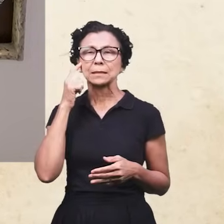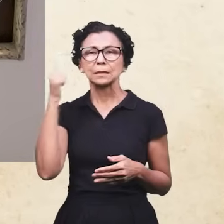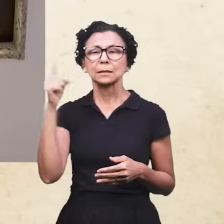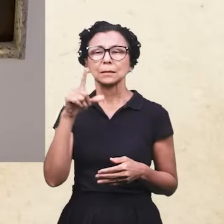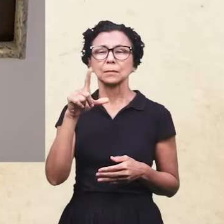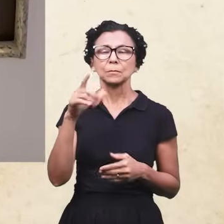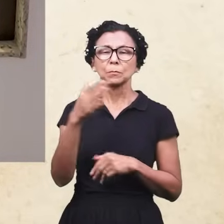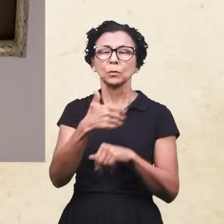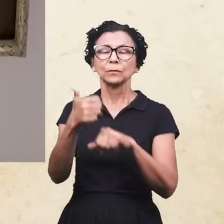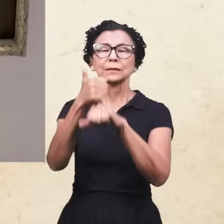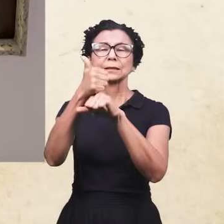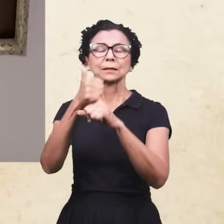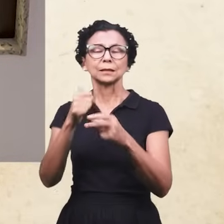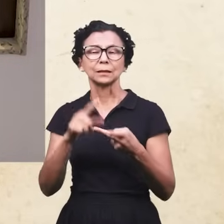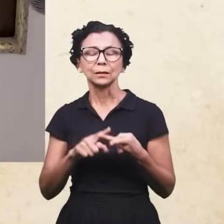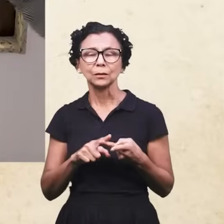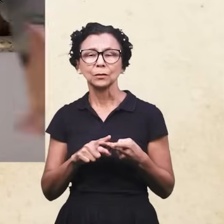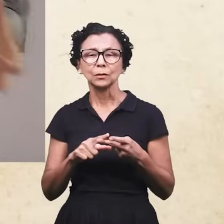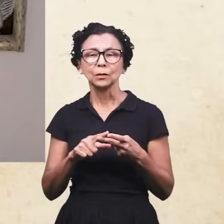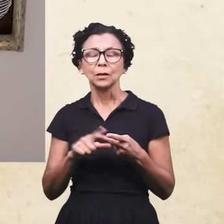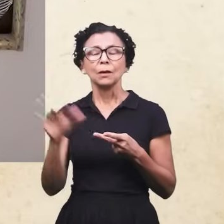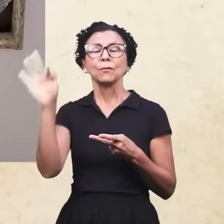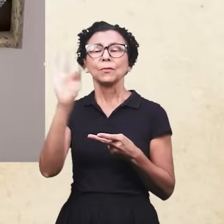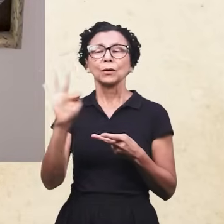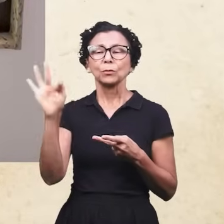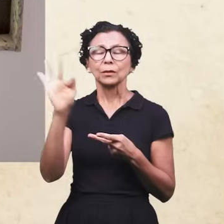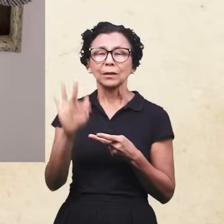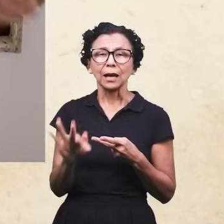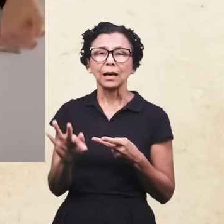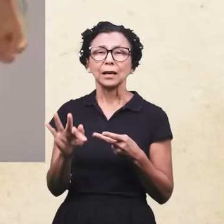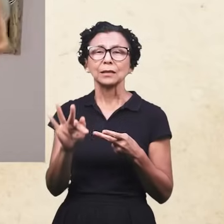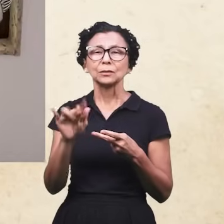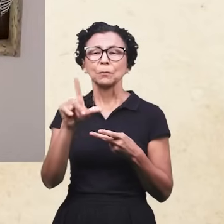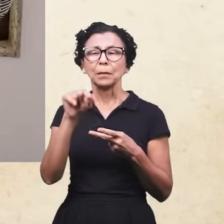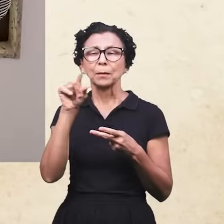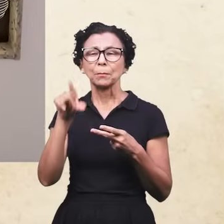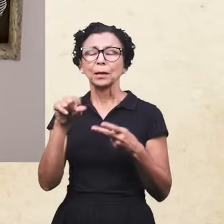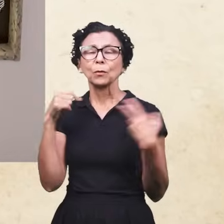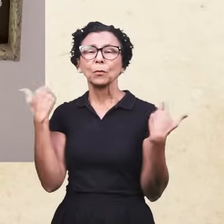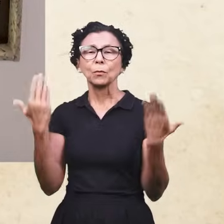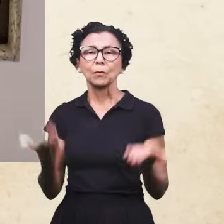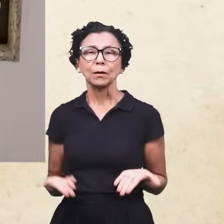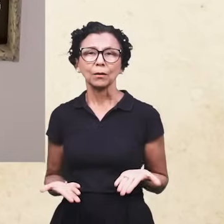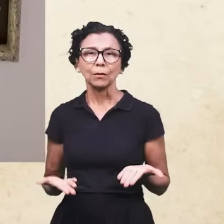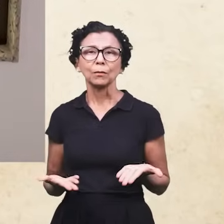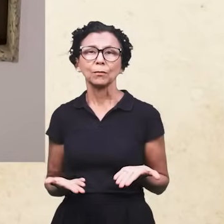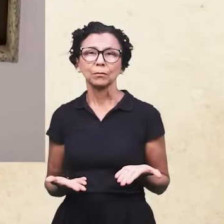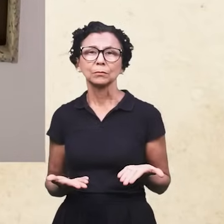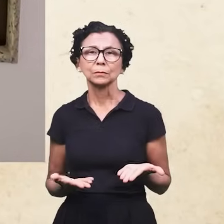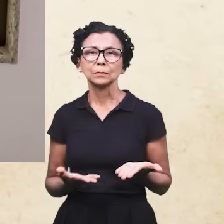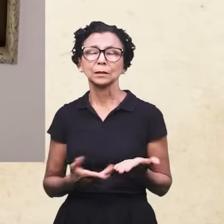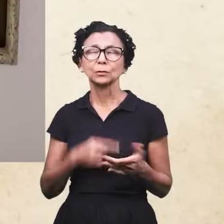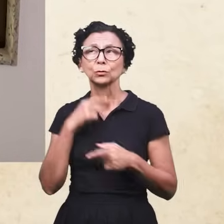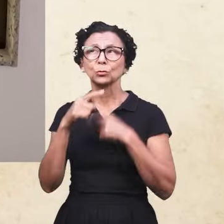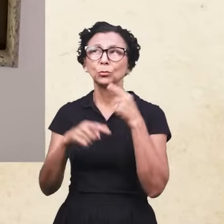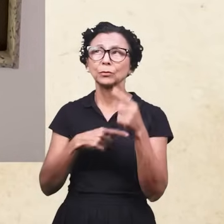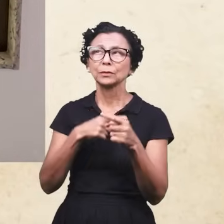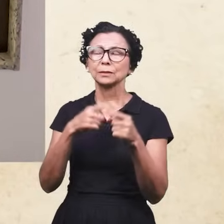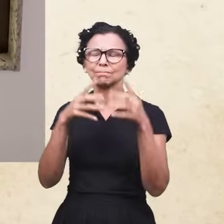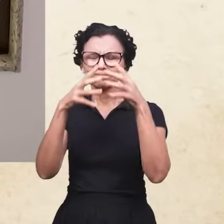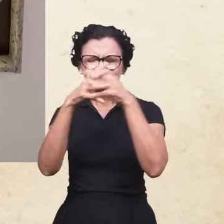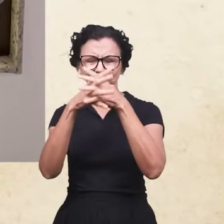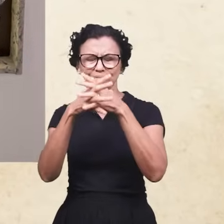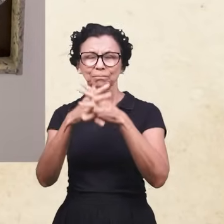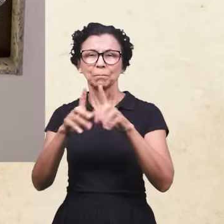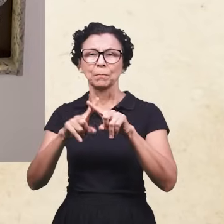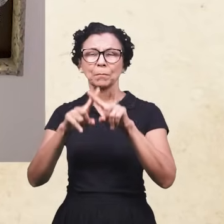definição profissional, uma definição de um curso superior, buscando muitas definições, existem também os seus conflitos. Mas o